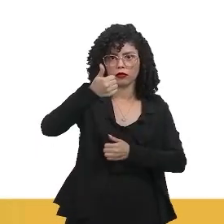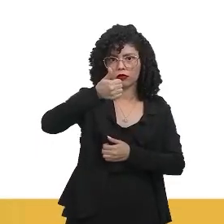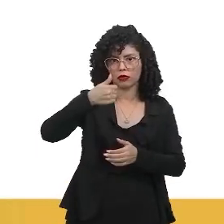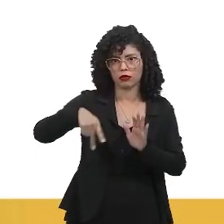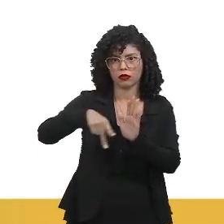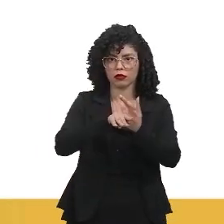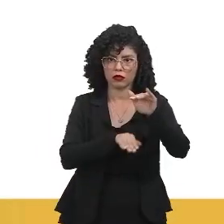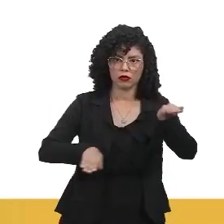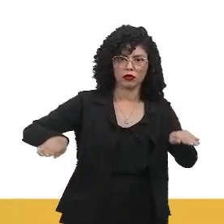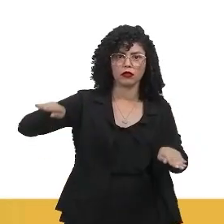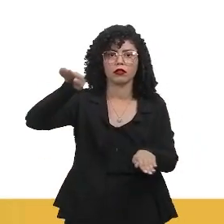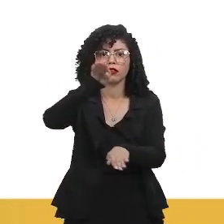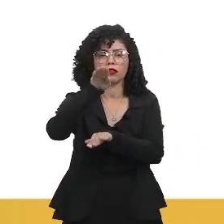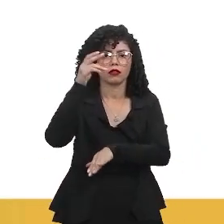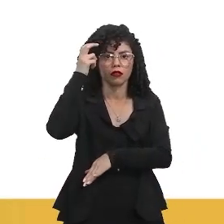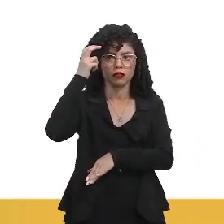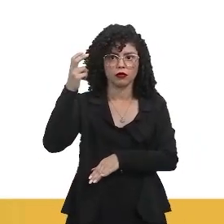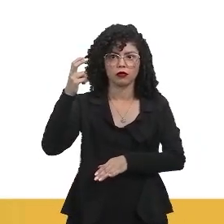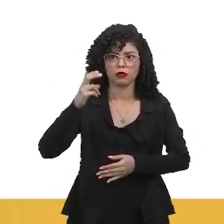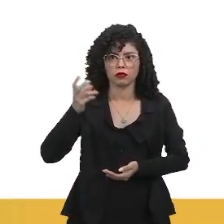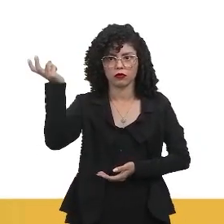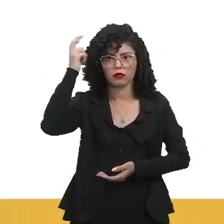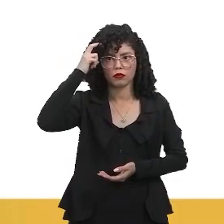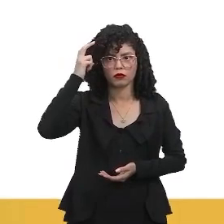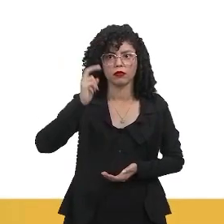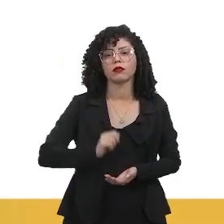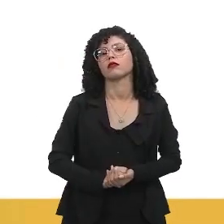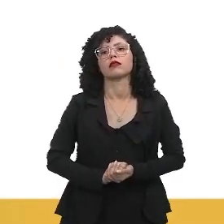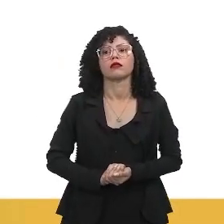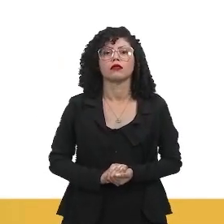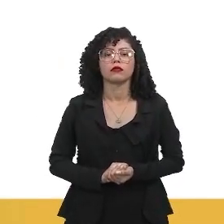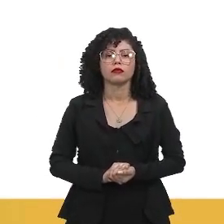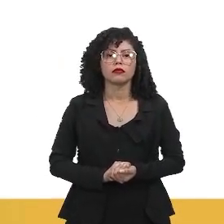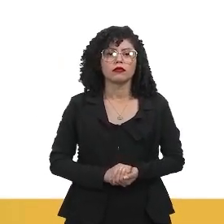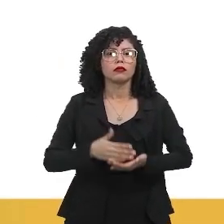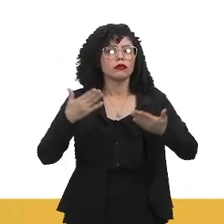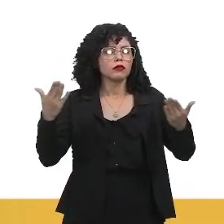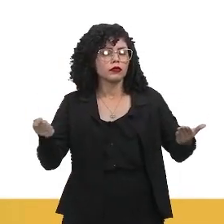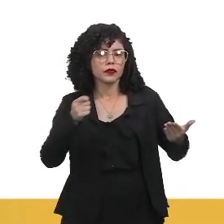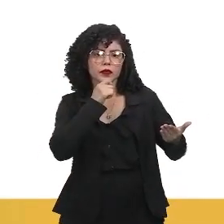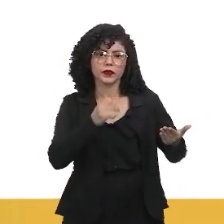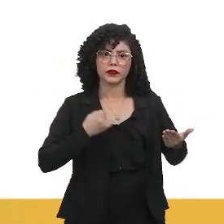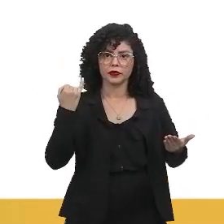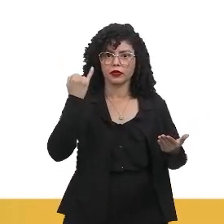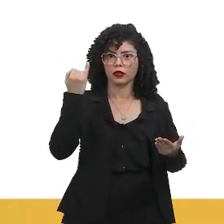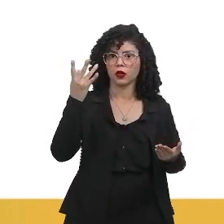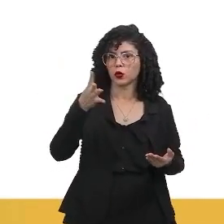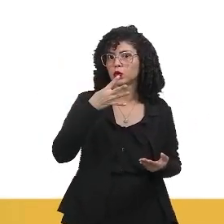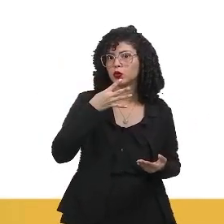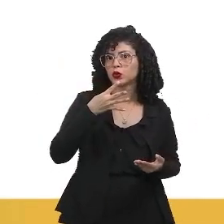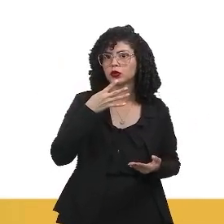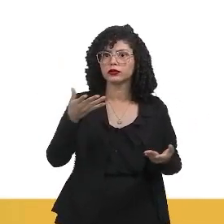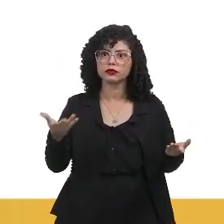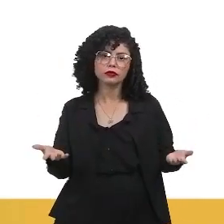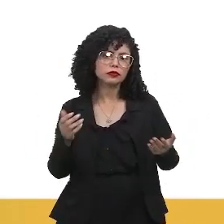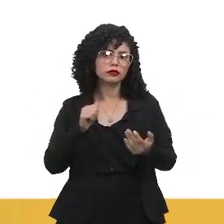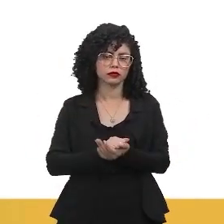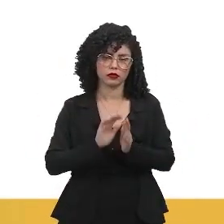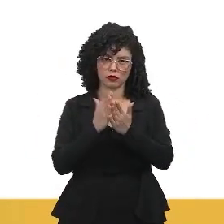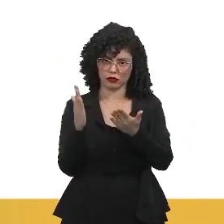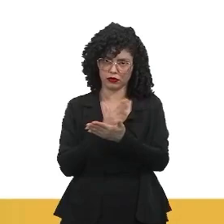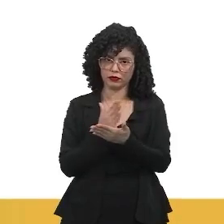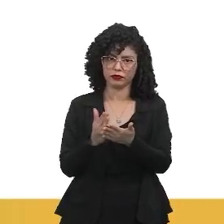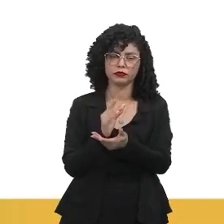de vantagens pela hierarquização cultural. Embora seja importante conhecer o livro Vigiar e Punir, para você